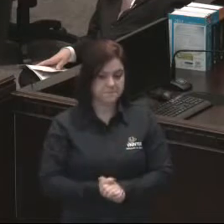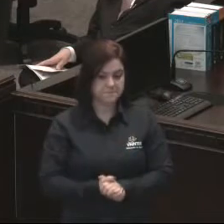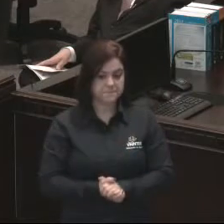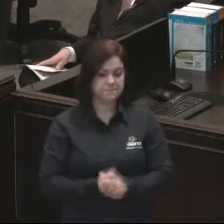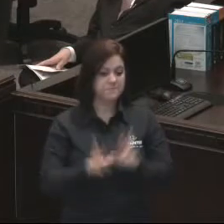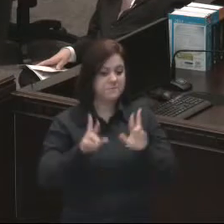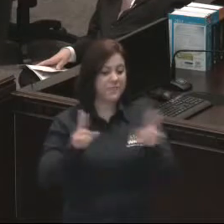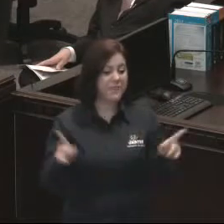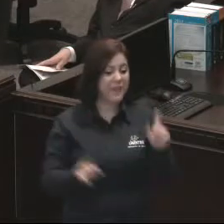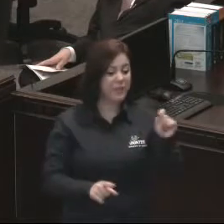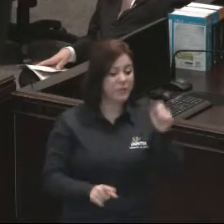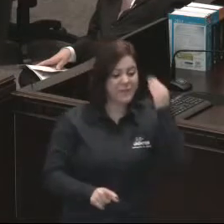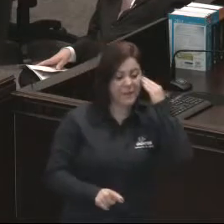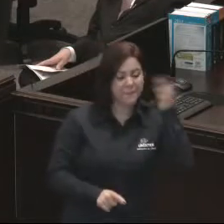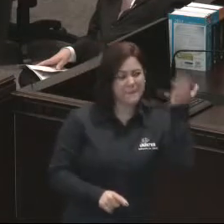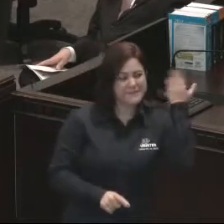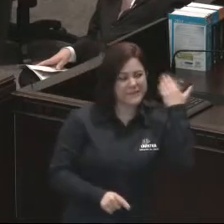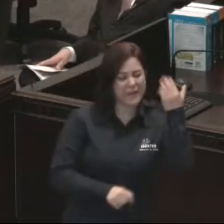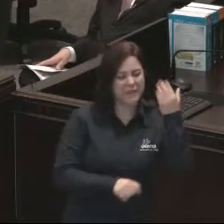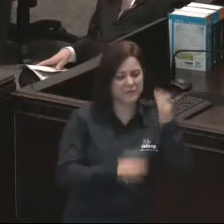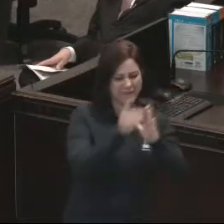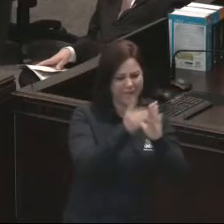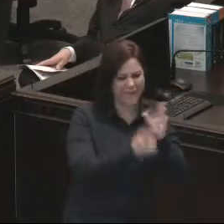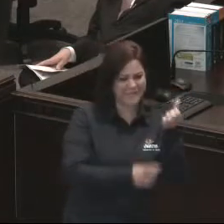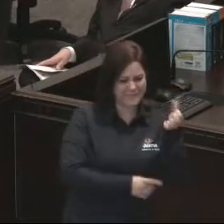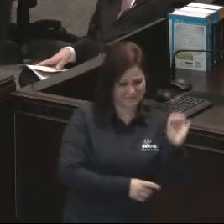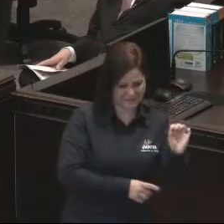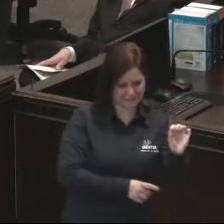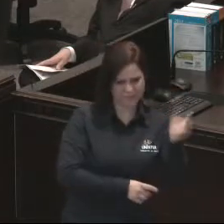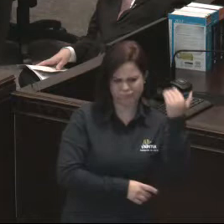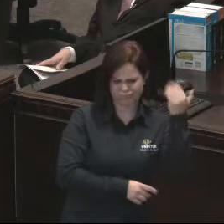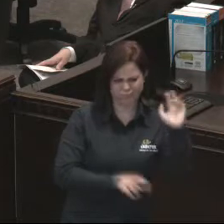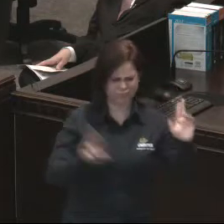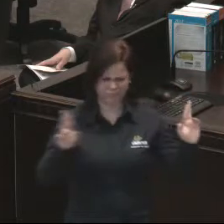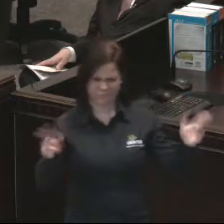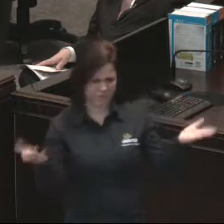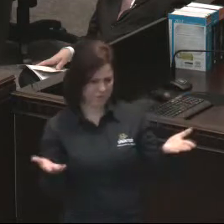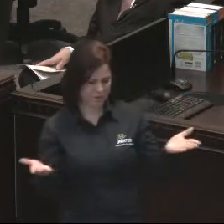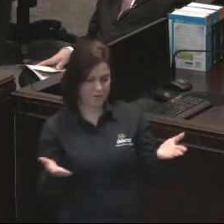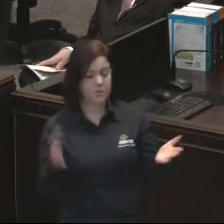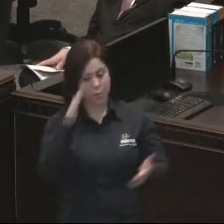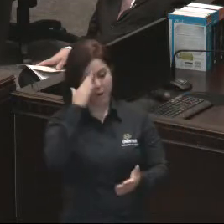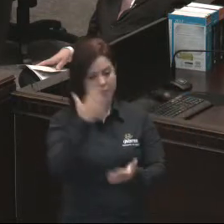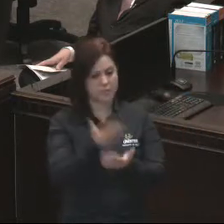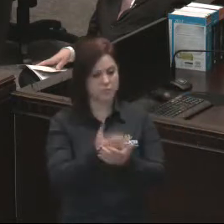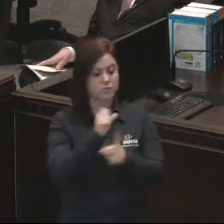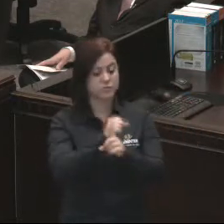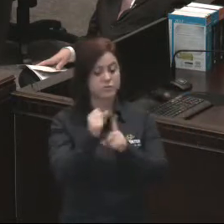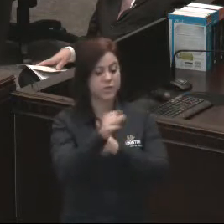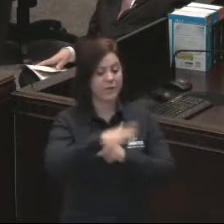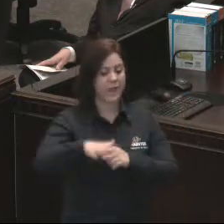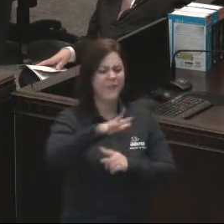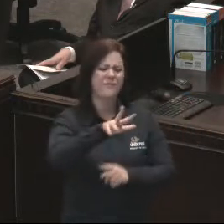nosso entendimento da questão nos anos 60. Então, eu acredito que a sociedade deve evoluir